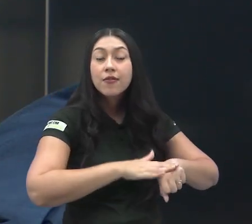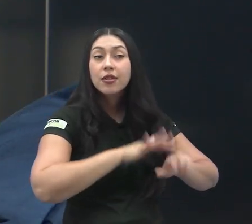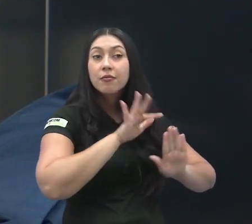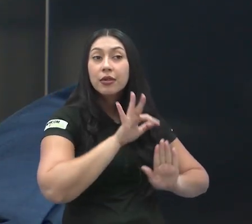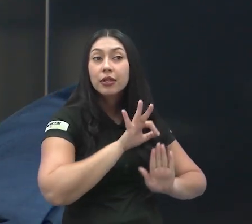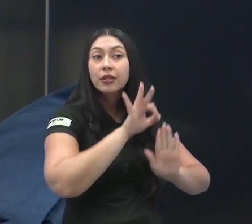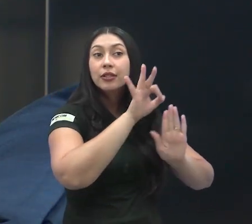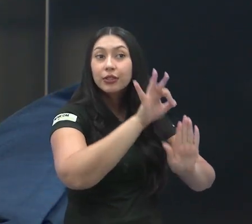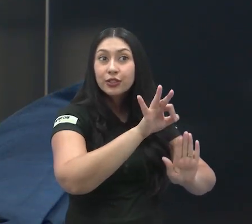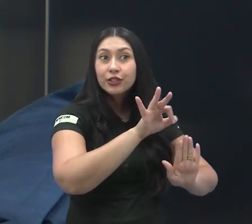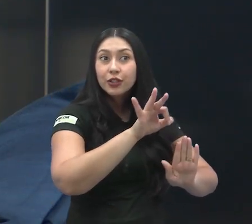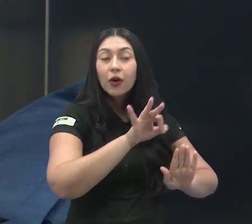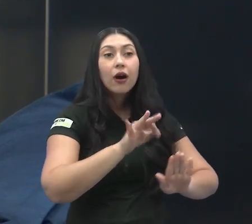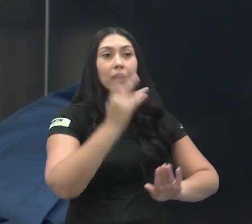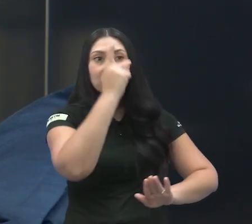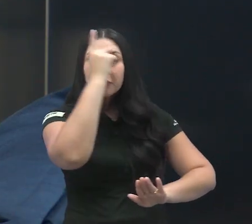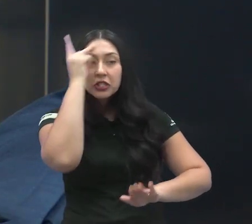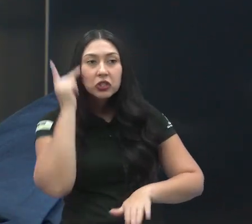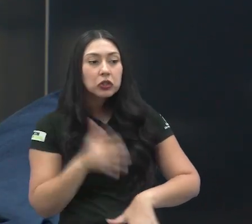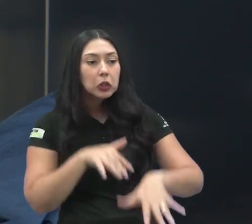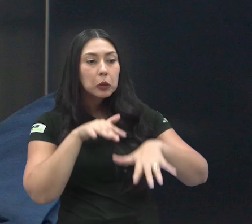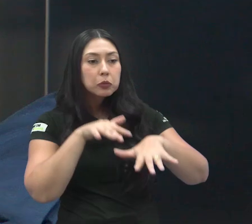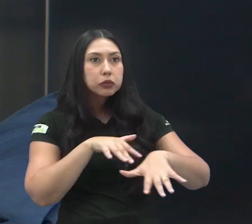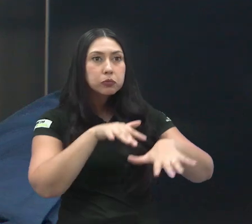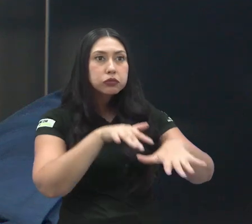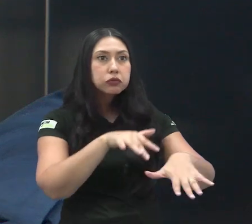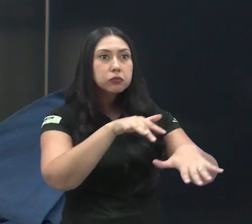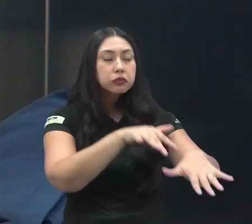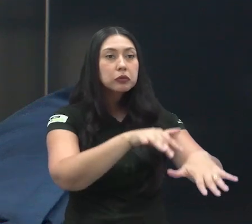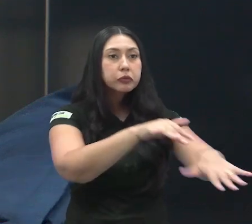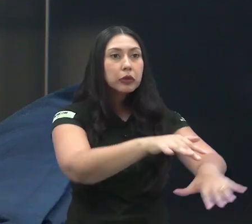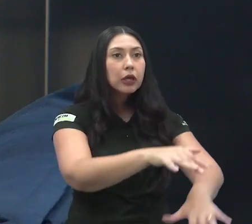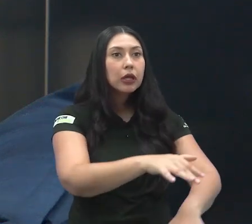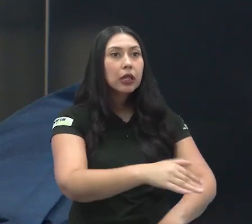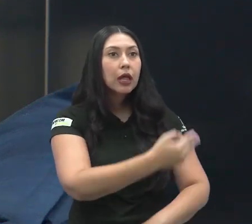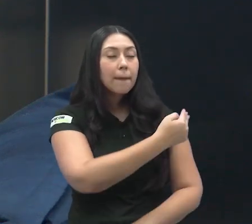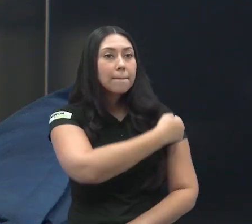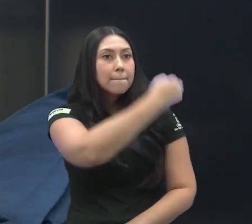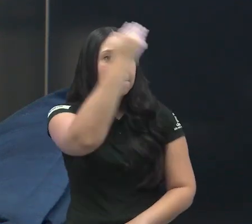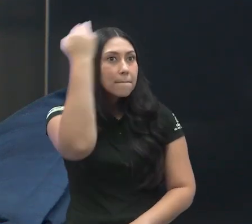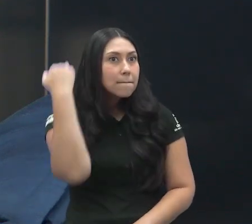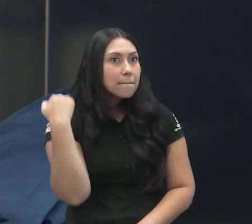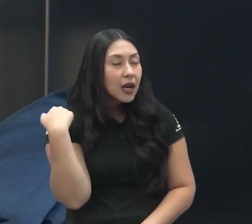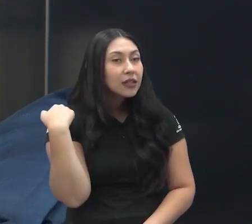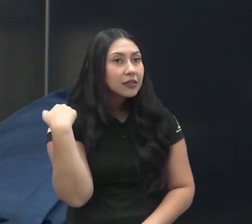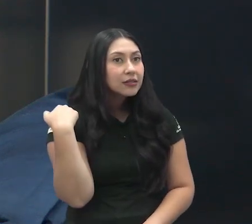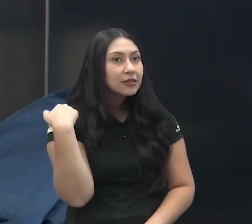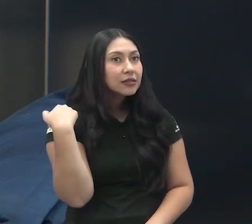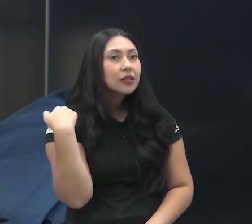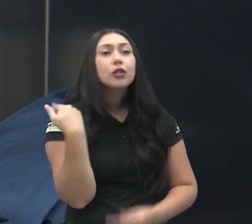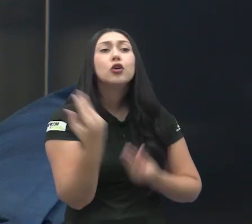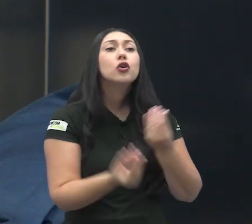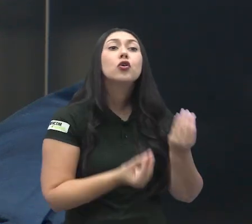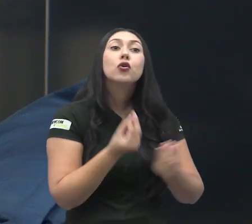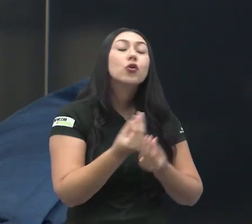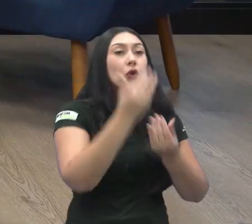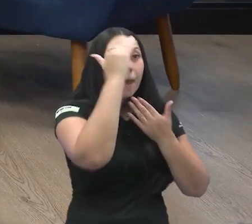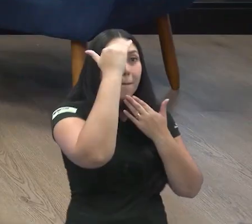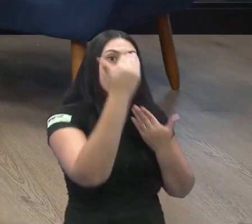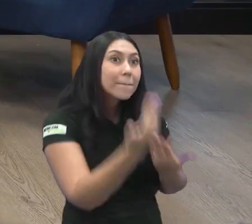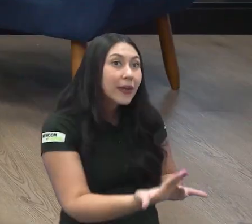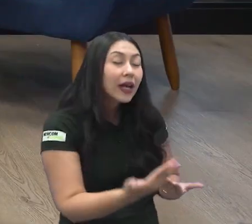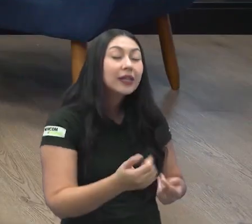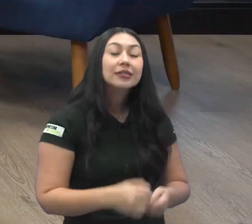sua indicação aos romeiros que fizeram aí o caminho até a Basílica de Nossa Senhora. Como foi